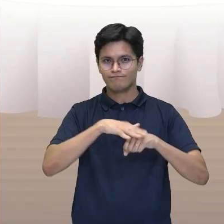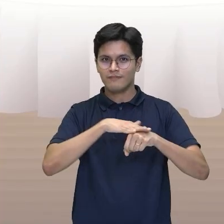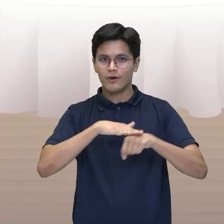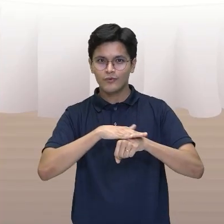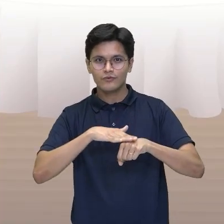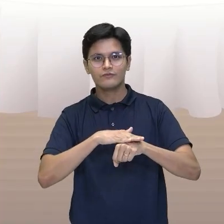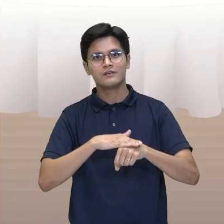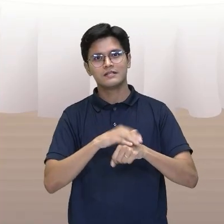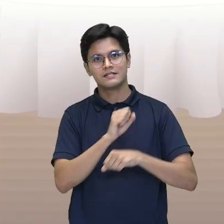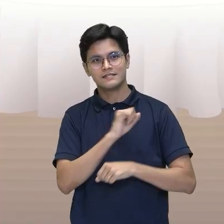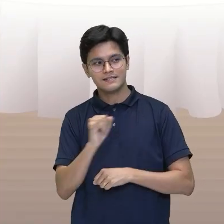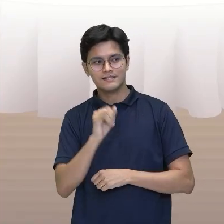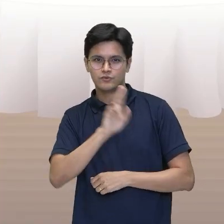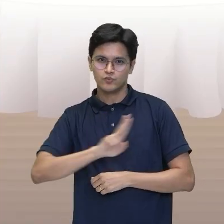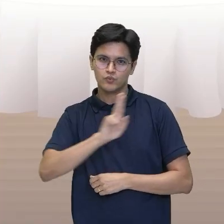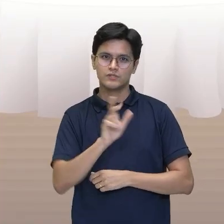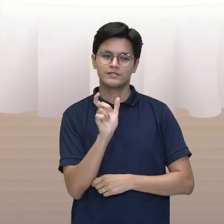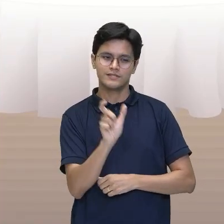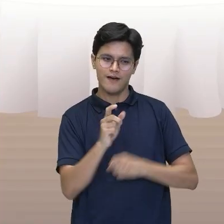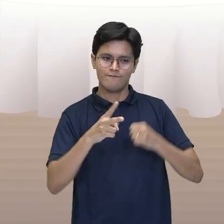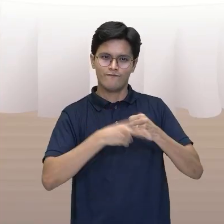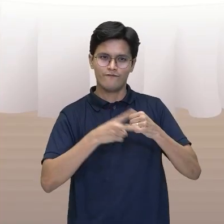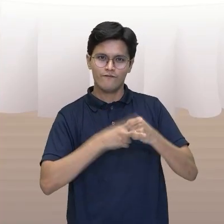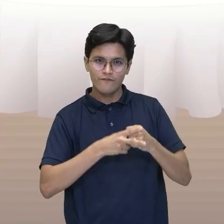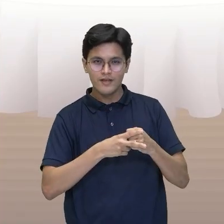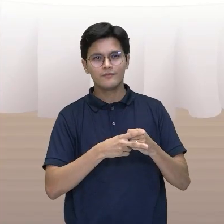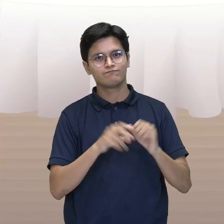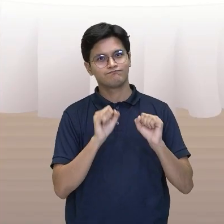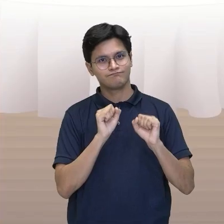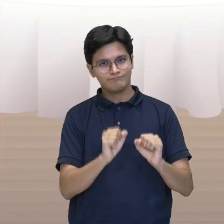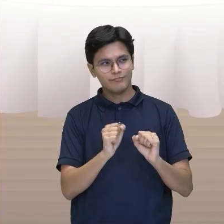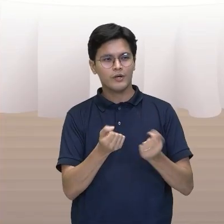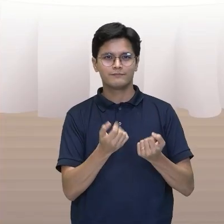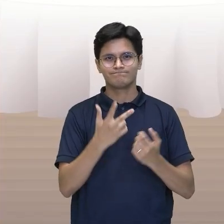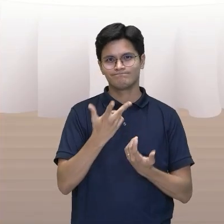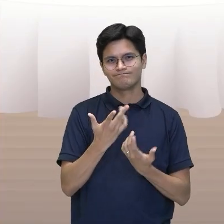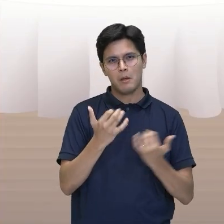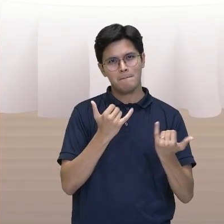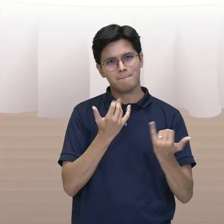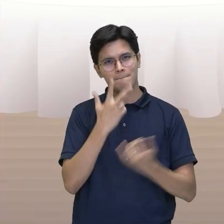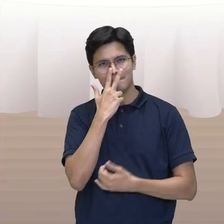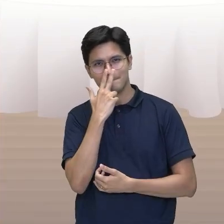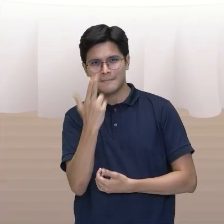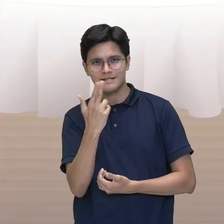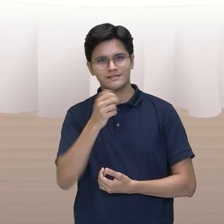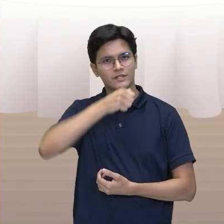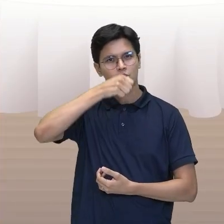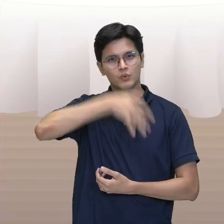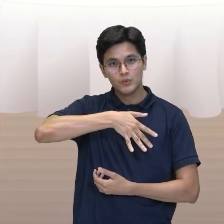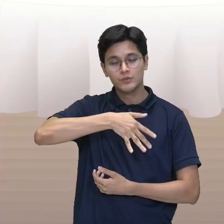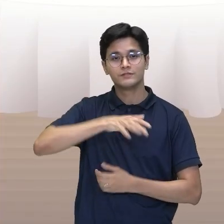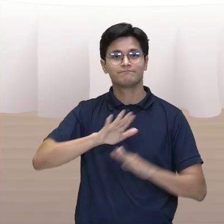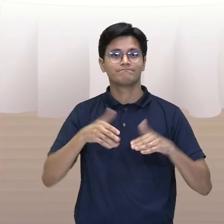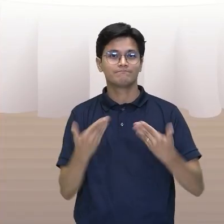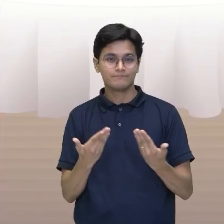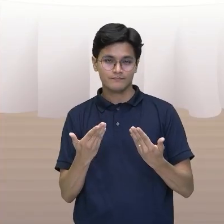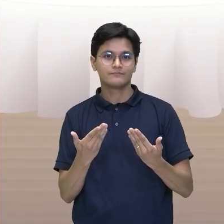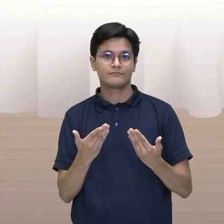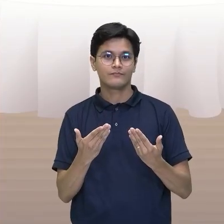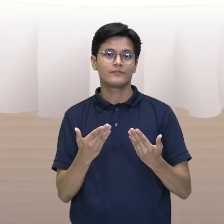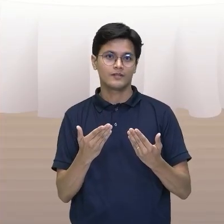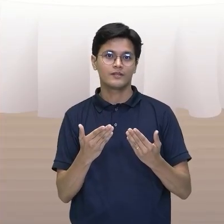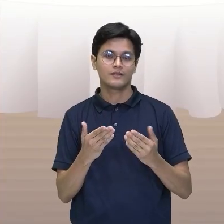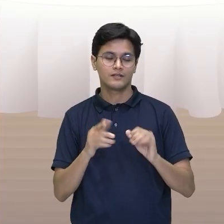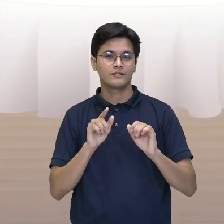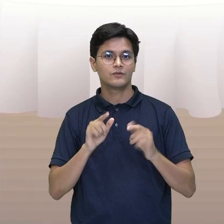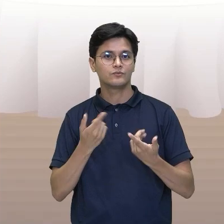de que estou sendo rude, uma pessoa não polida, tá certo? Então, o verbo modal can, ele é um verbo modal, que eu utilizo